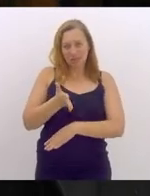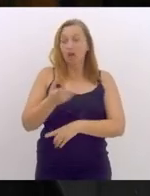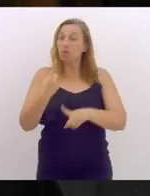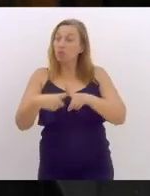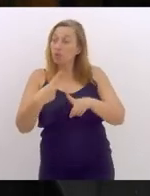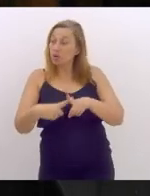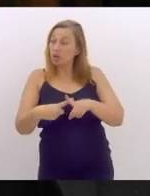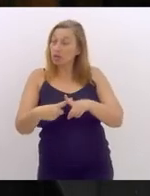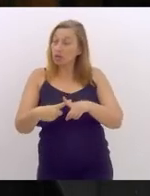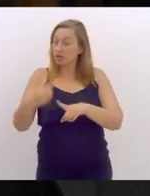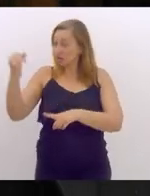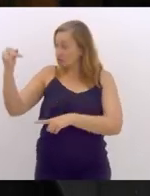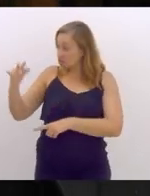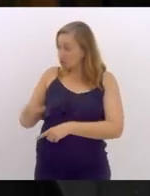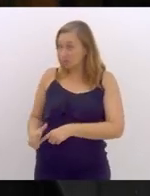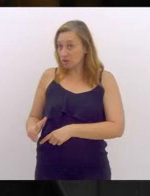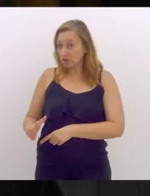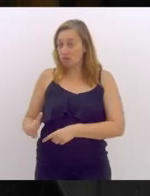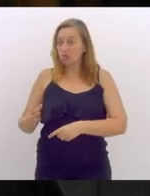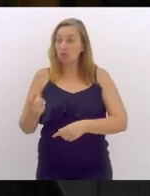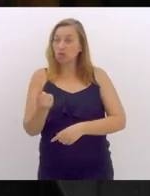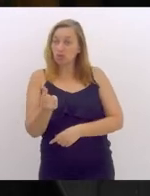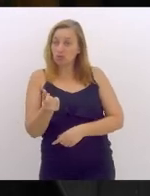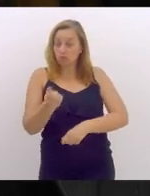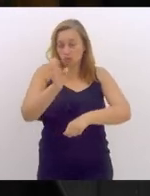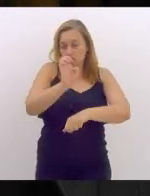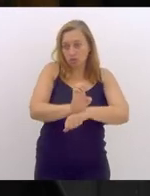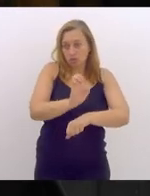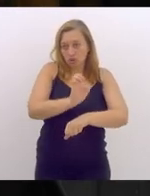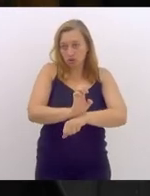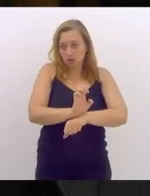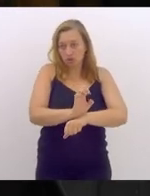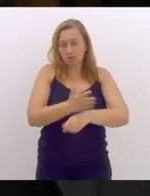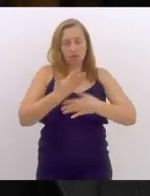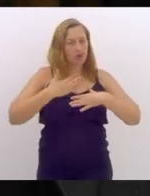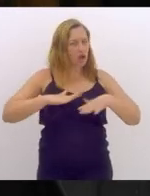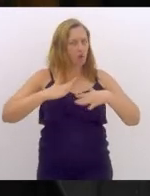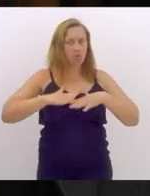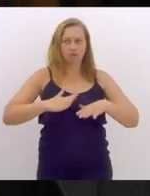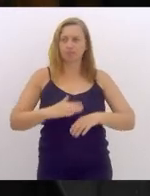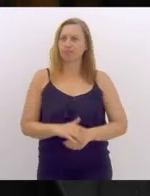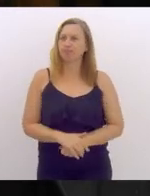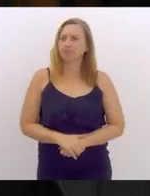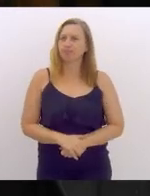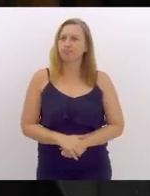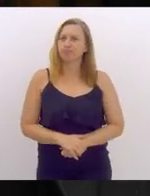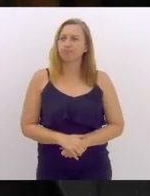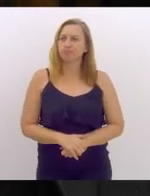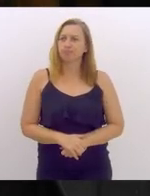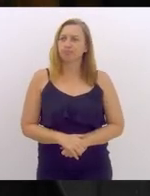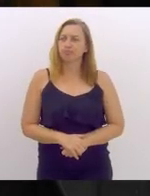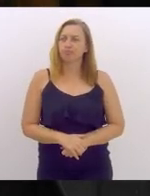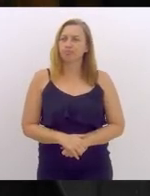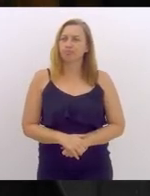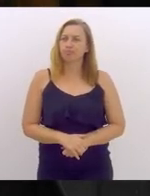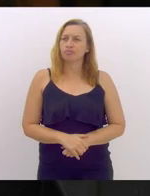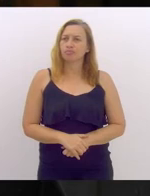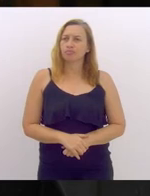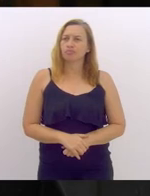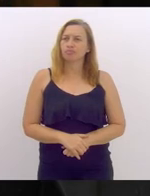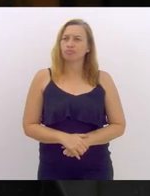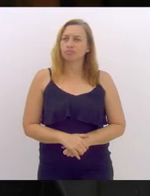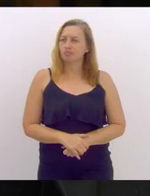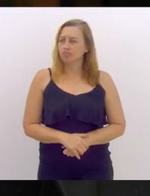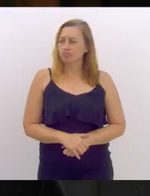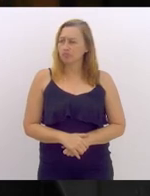diz ele as contas do estado estão tranquilas estou em